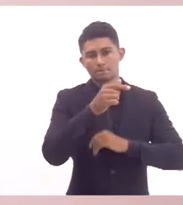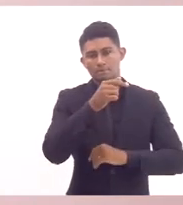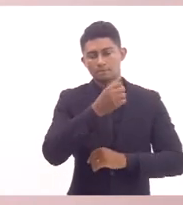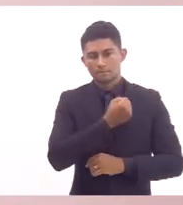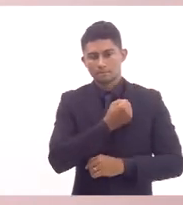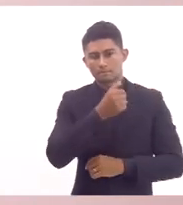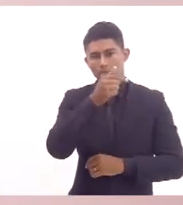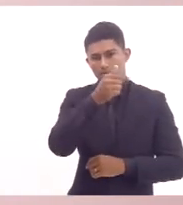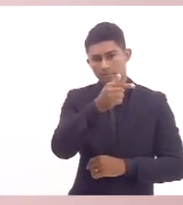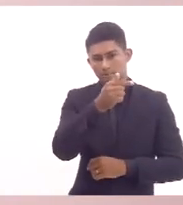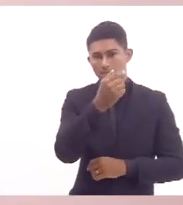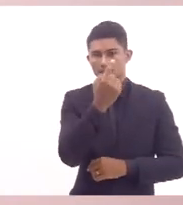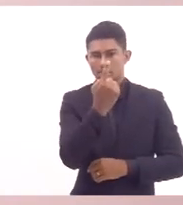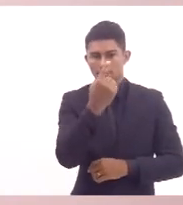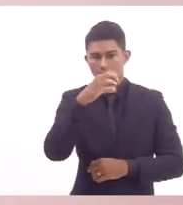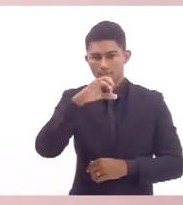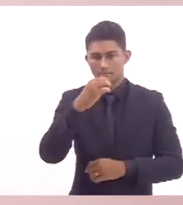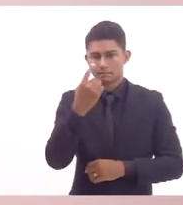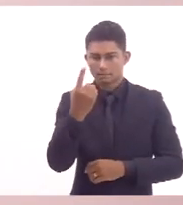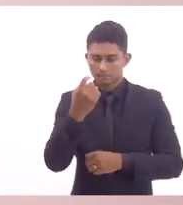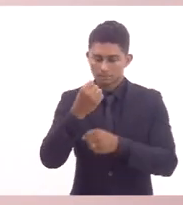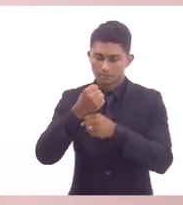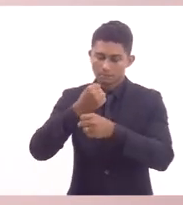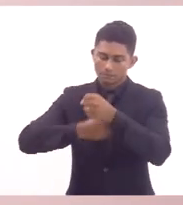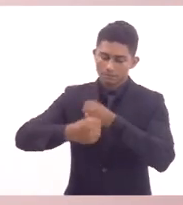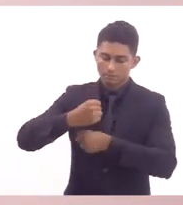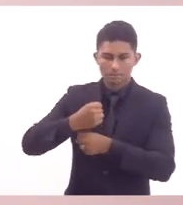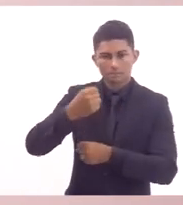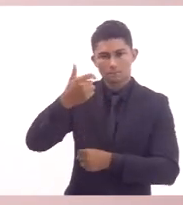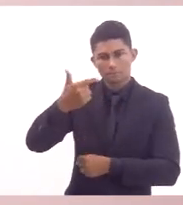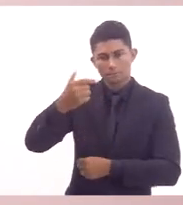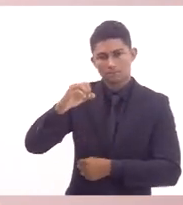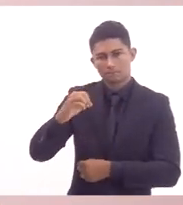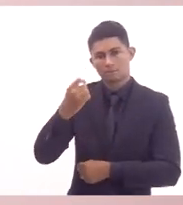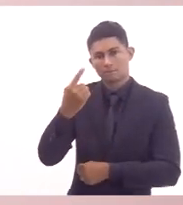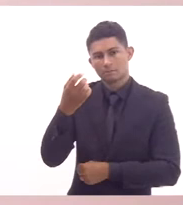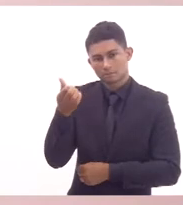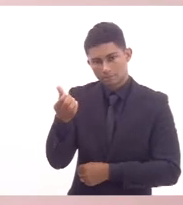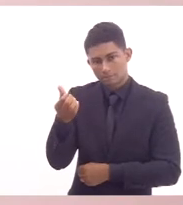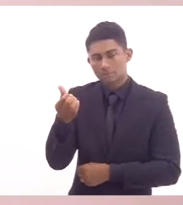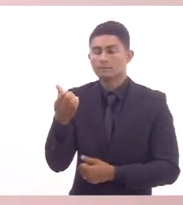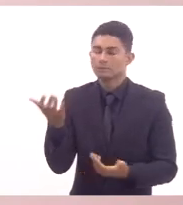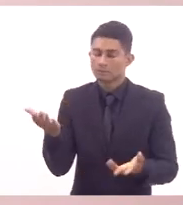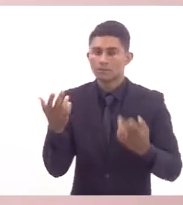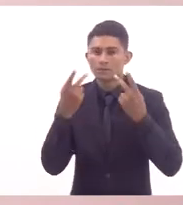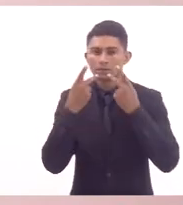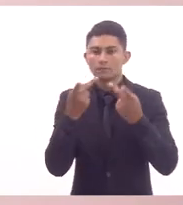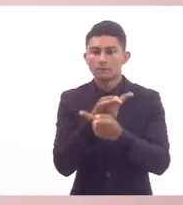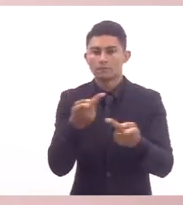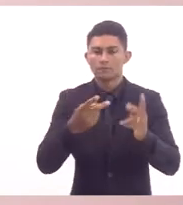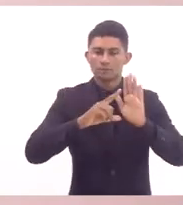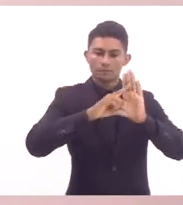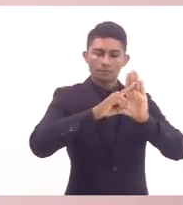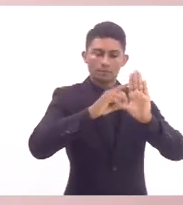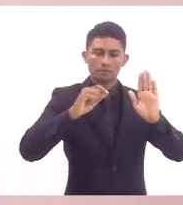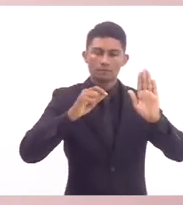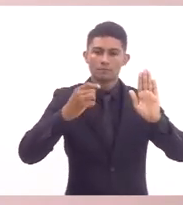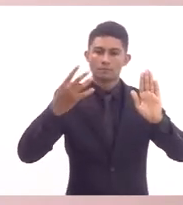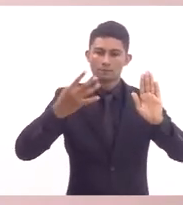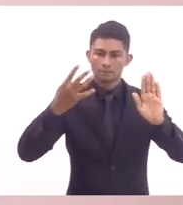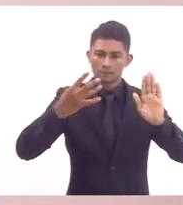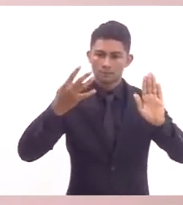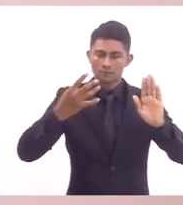7.191 de 2016 eu faço um destaque aqui no artigo 4º